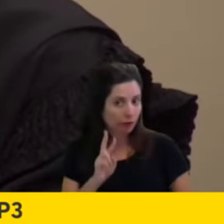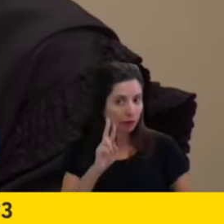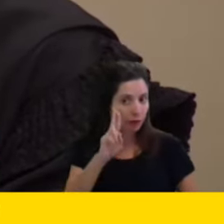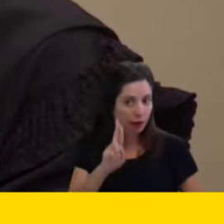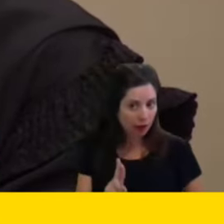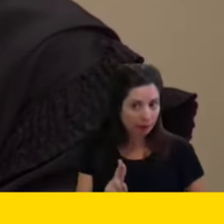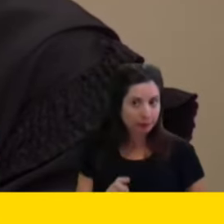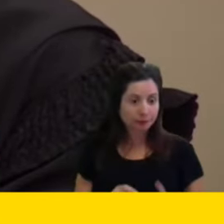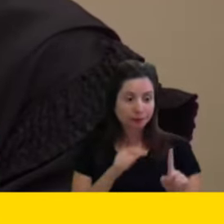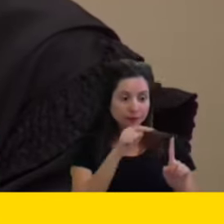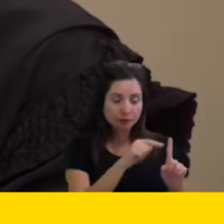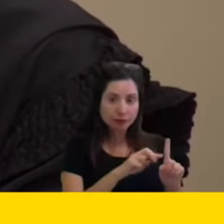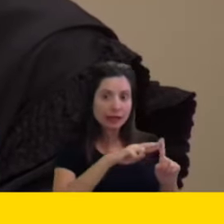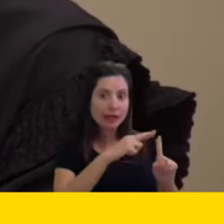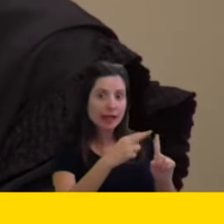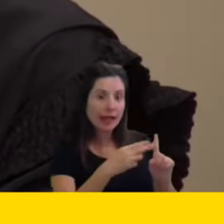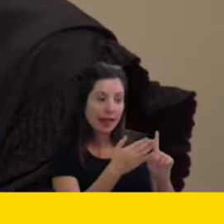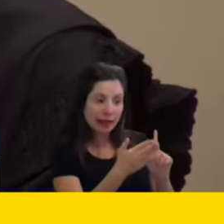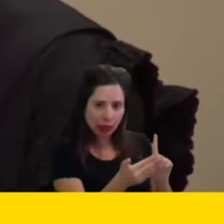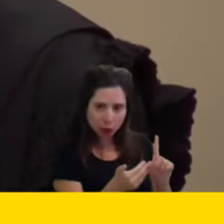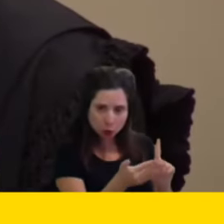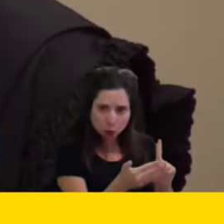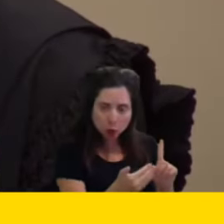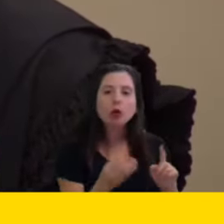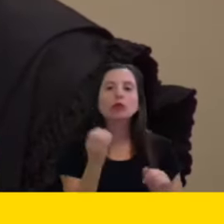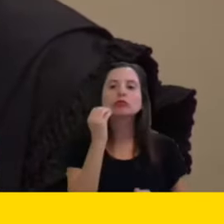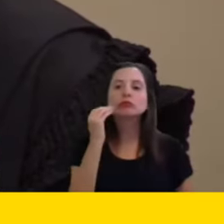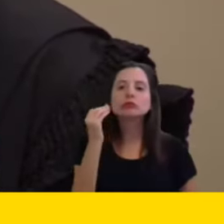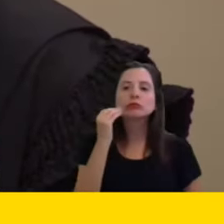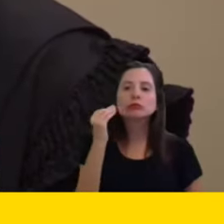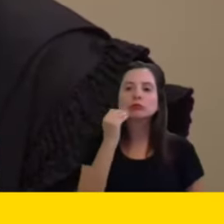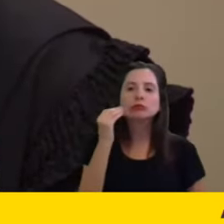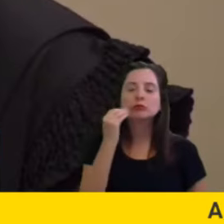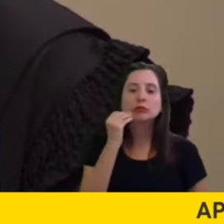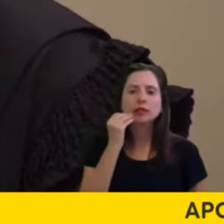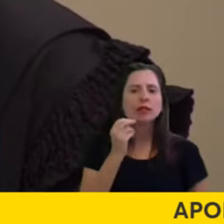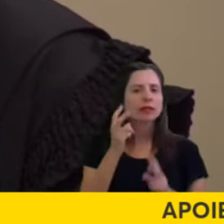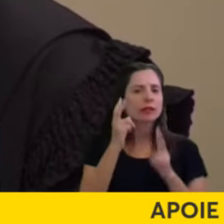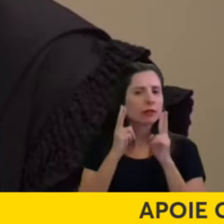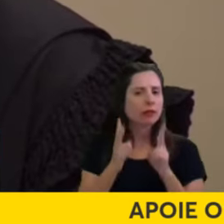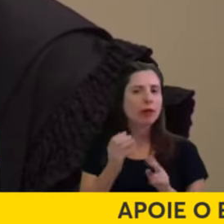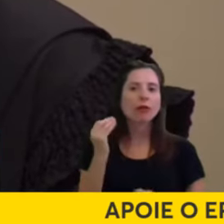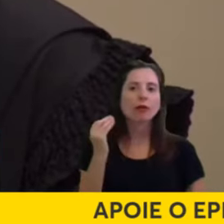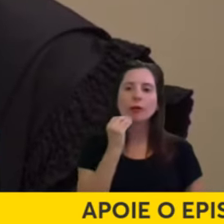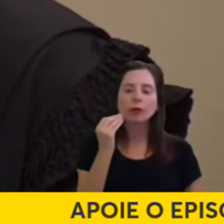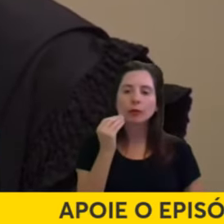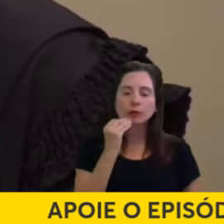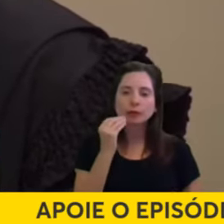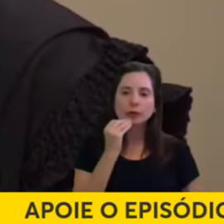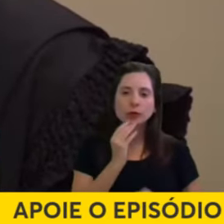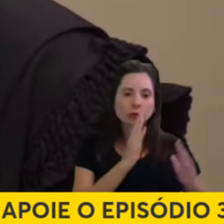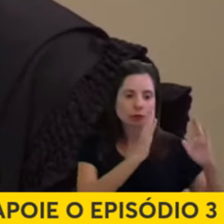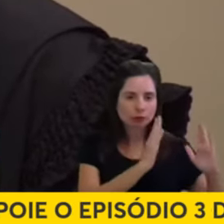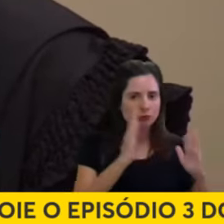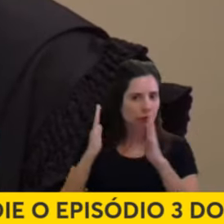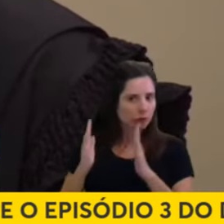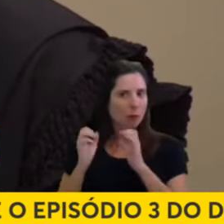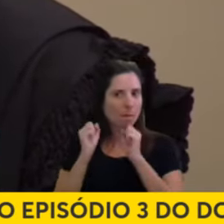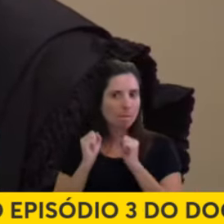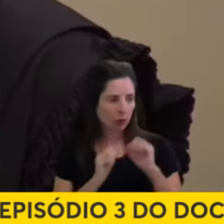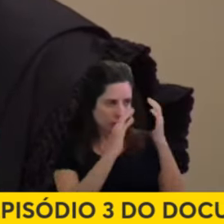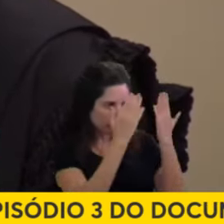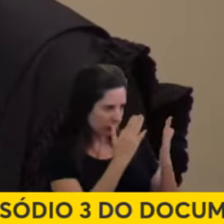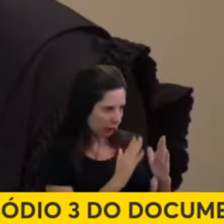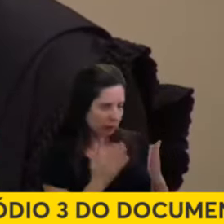deixar para apreciar o pedido de deset tramento oportunamente na mesma oportunidade a fim de que todas as partes pudessem analisar a documentação em tempo